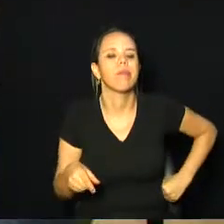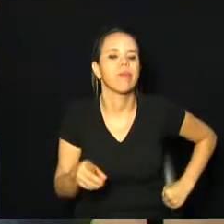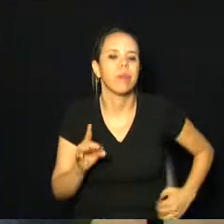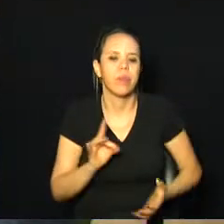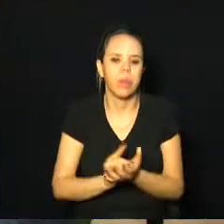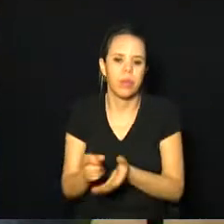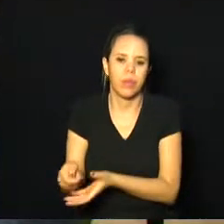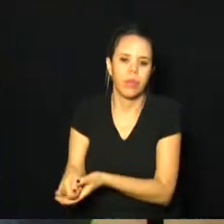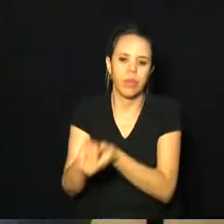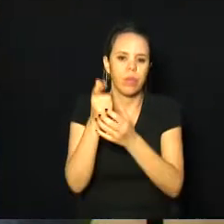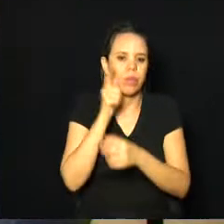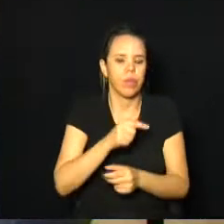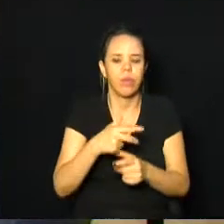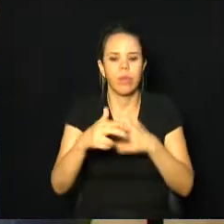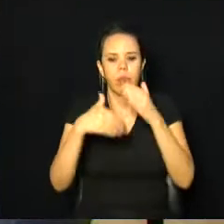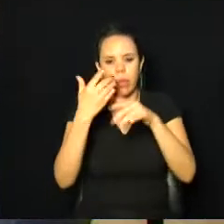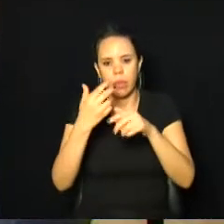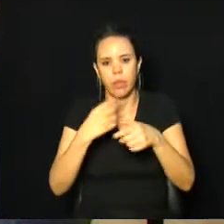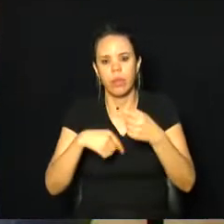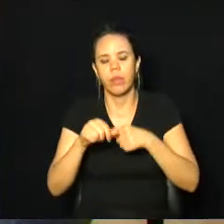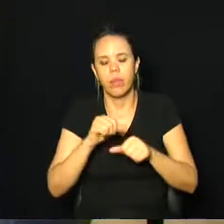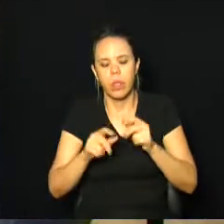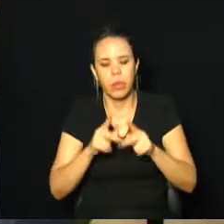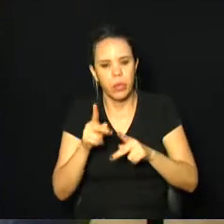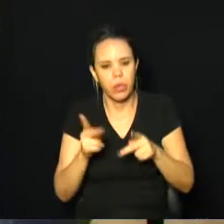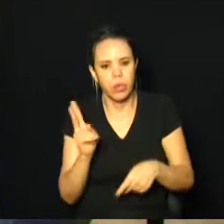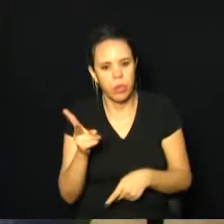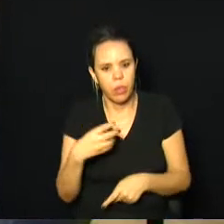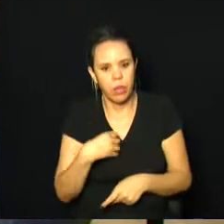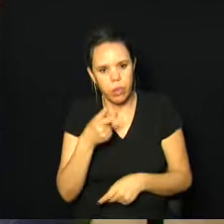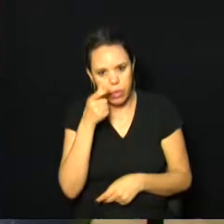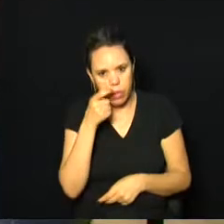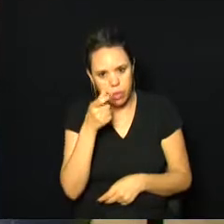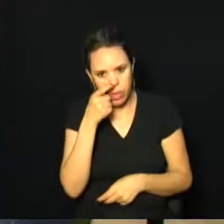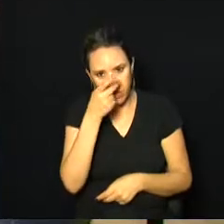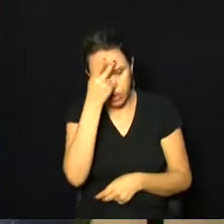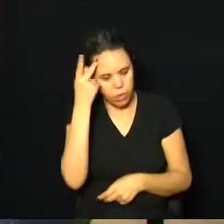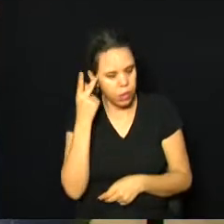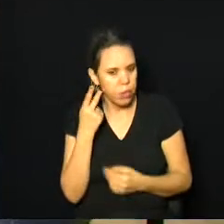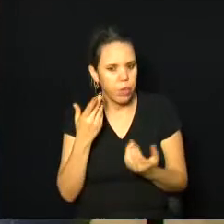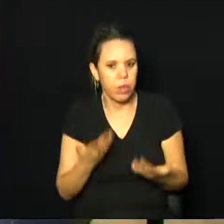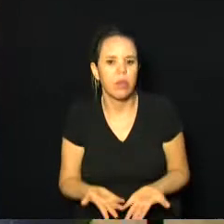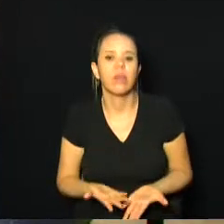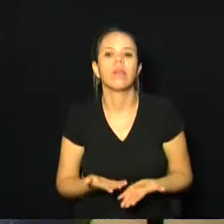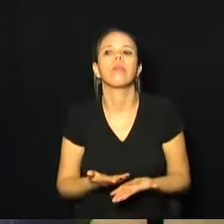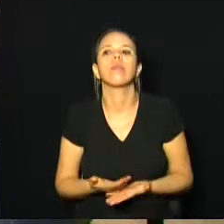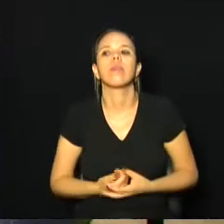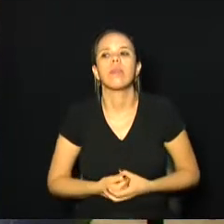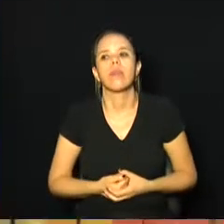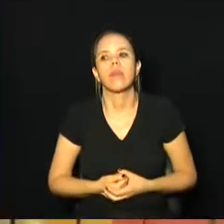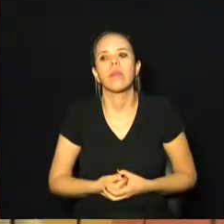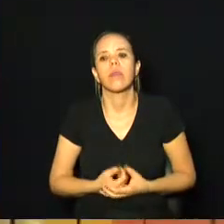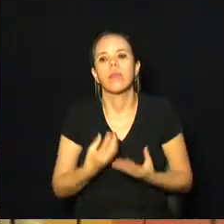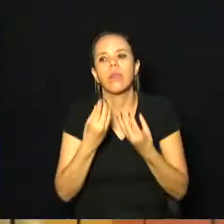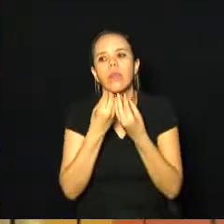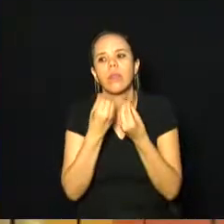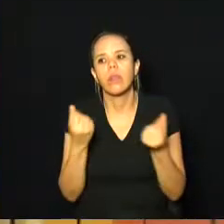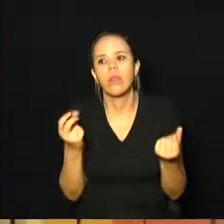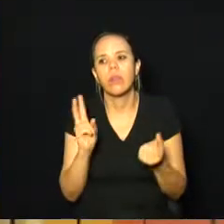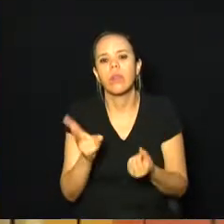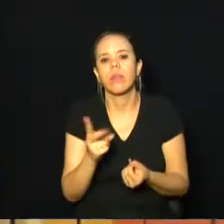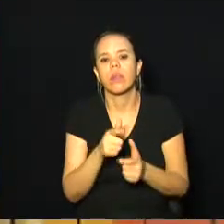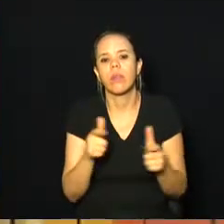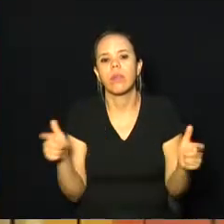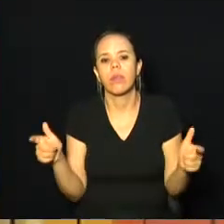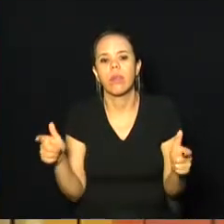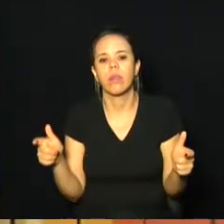vôlei ele vai conseguindo se renovar e a gente sempre vê, né, através dessas gerações, uma qualidade sempre muito grande,